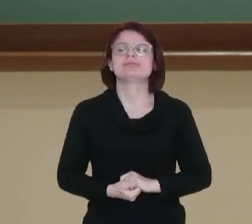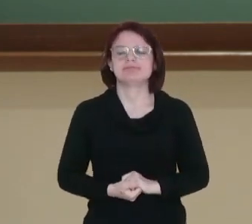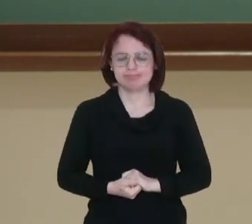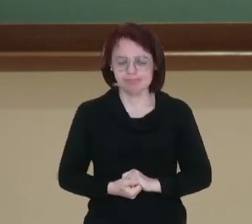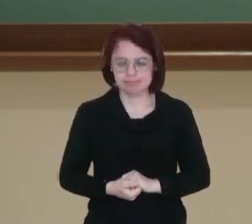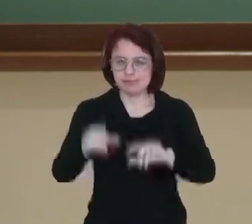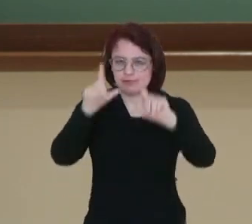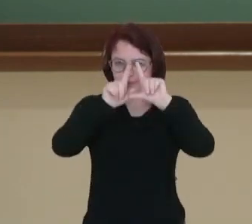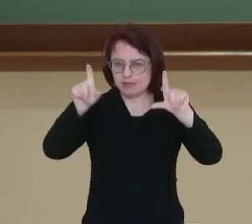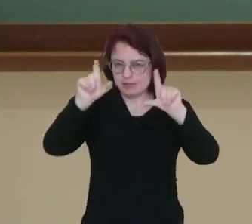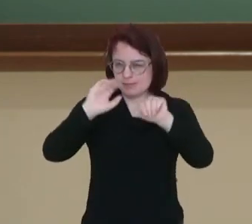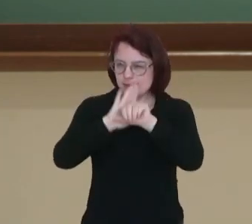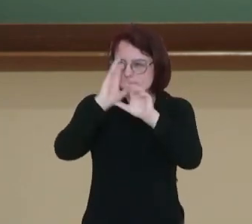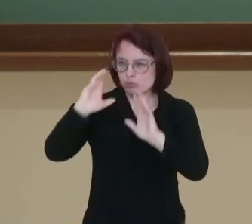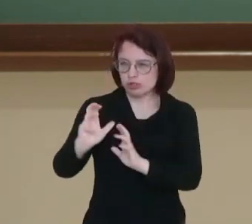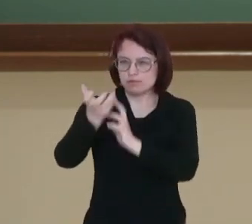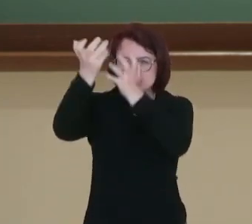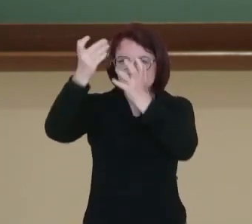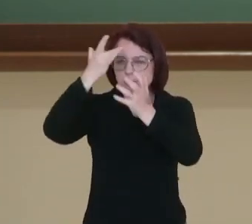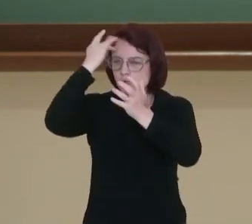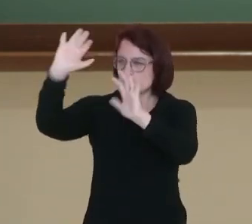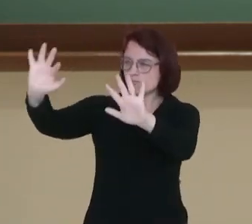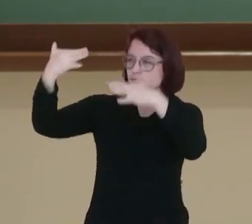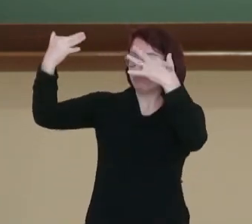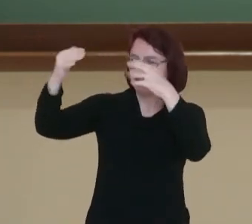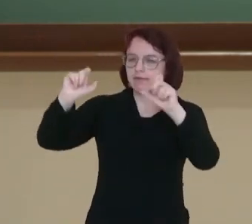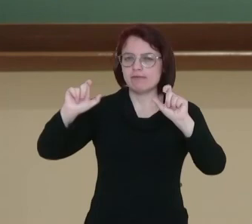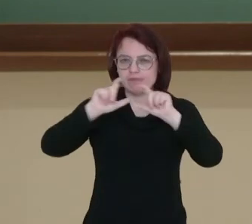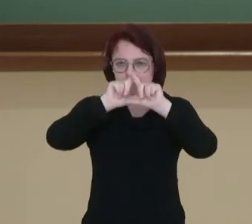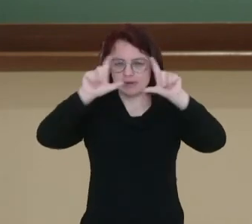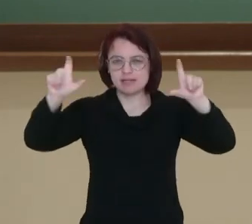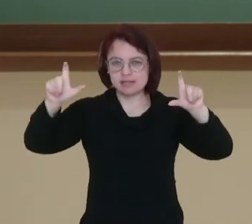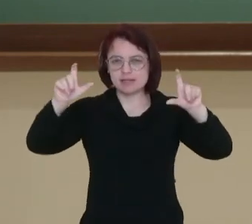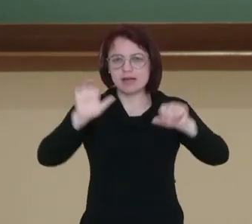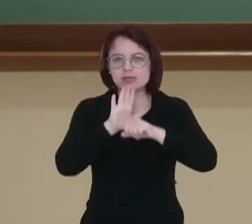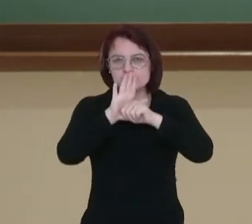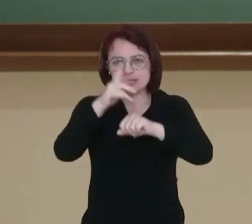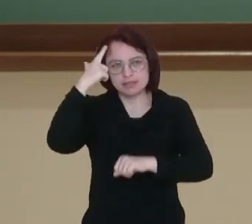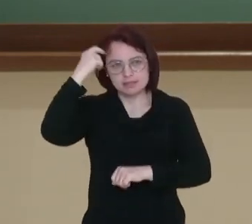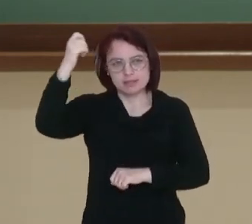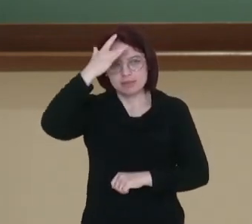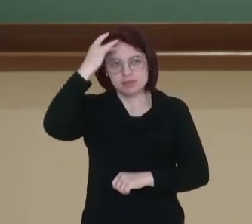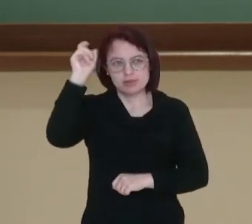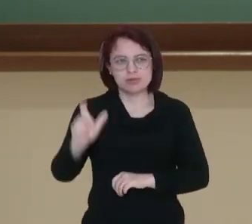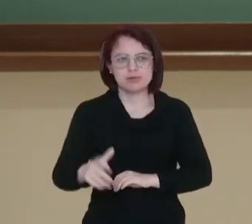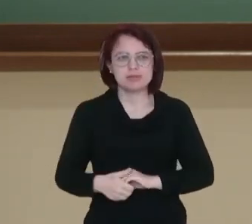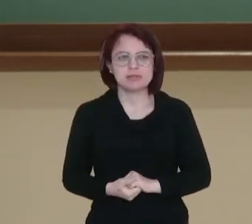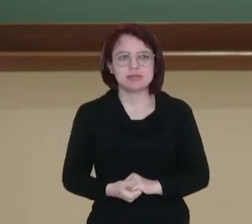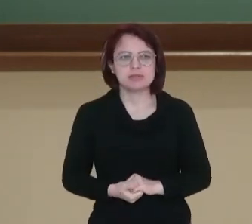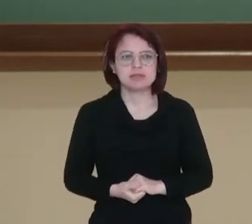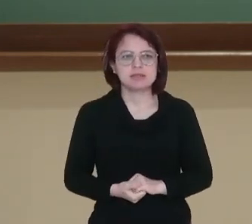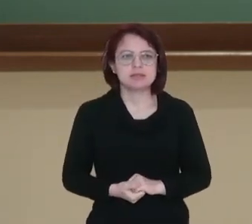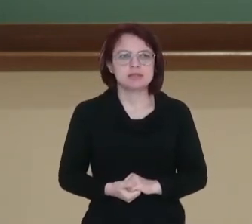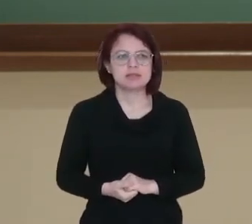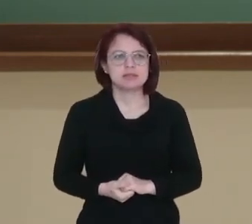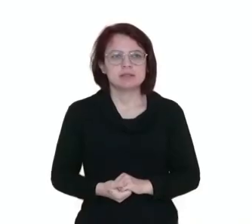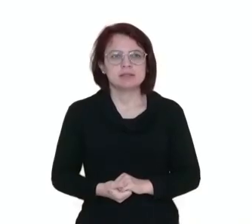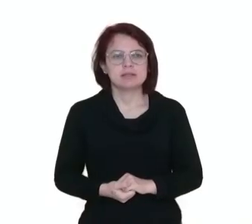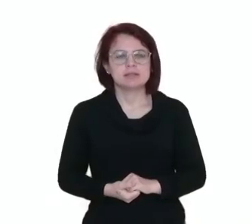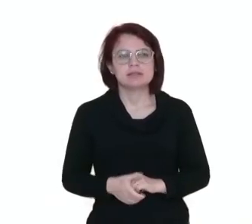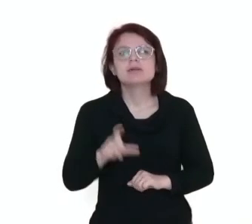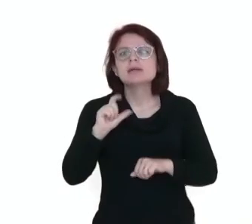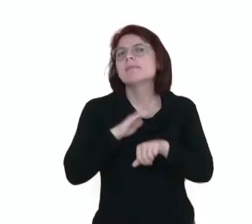àquela frasezinha curta que chama a atenção, que vai grudar na ideia das pessoas ali, né? Certo?